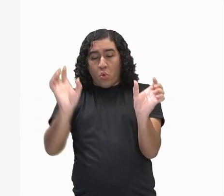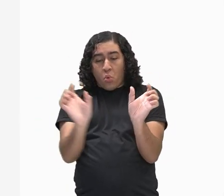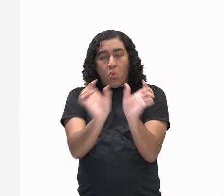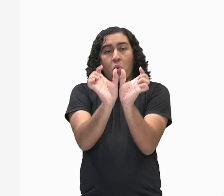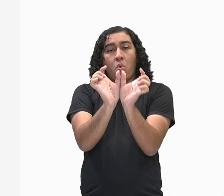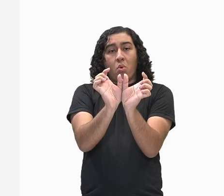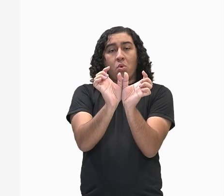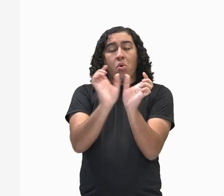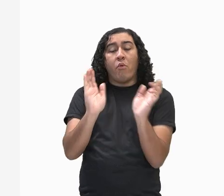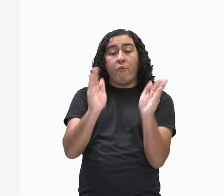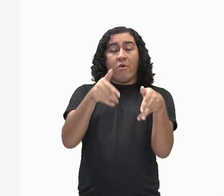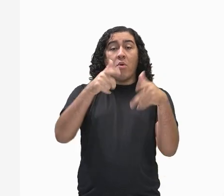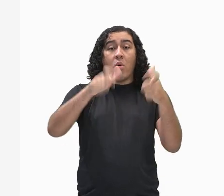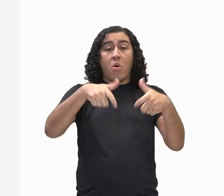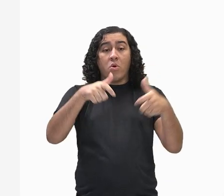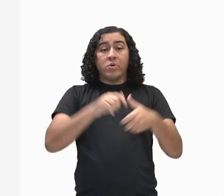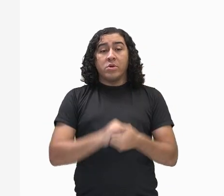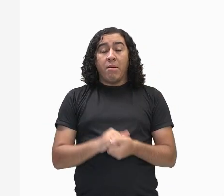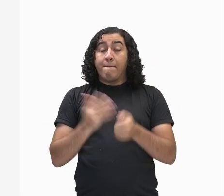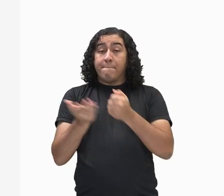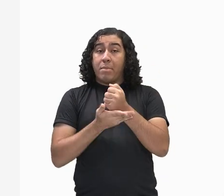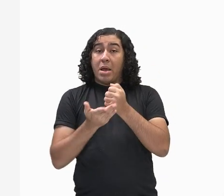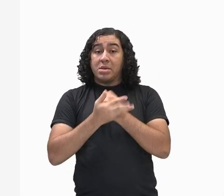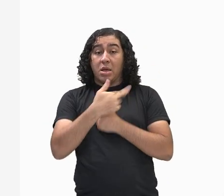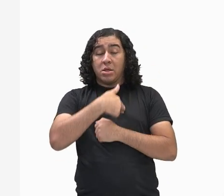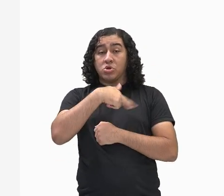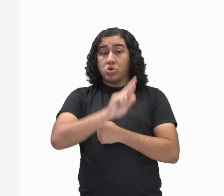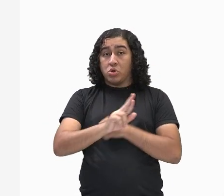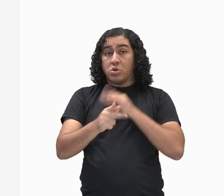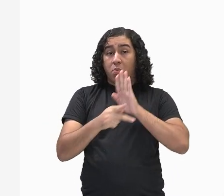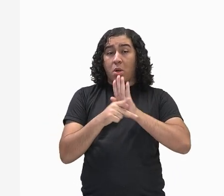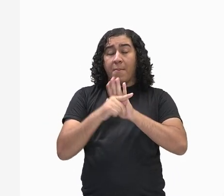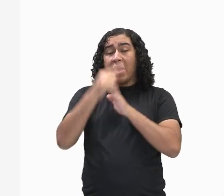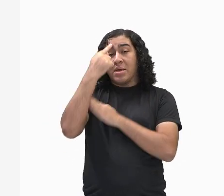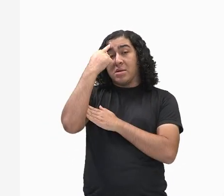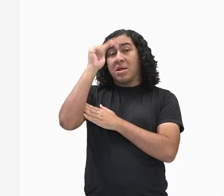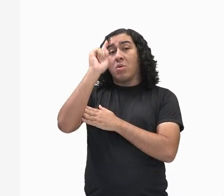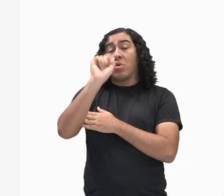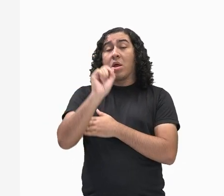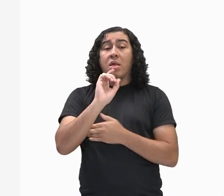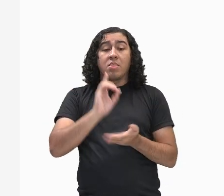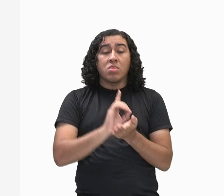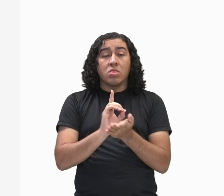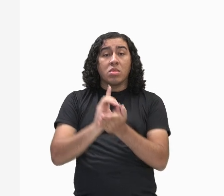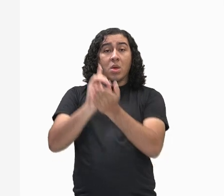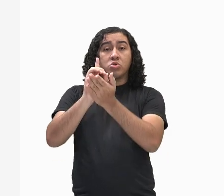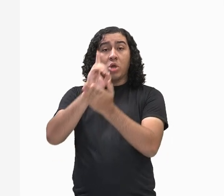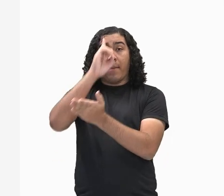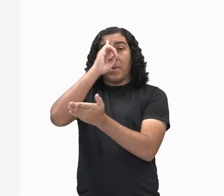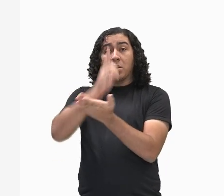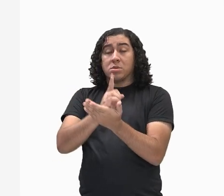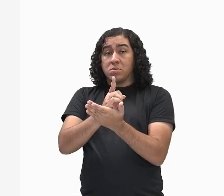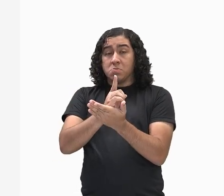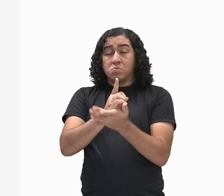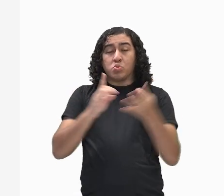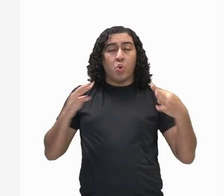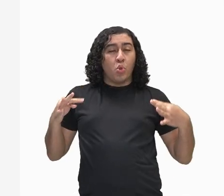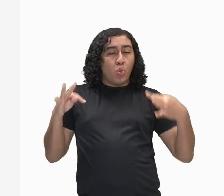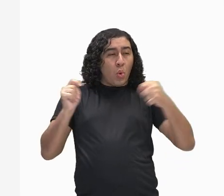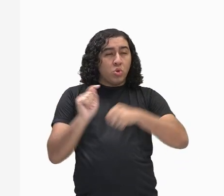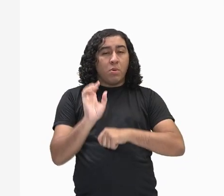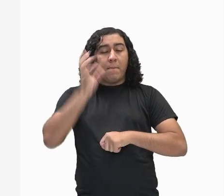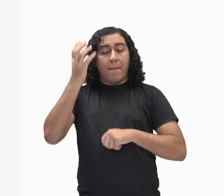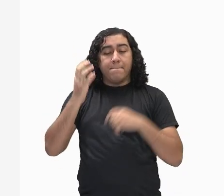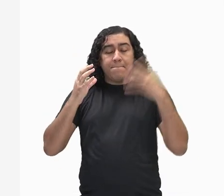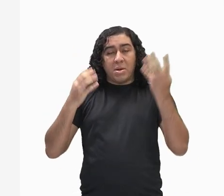estava centrada aí nessa base religiosa, nessa ideia de Deus comandando, né, tudo o que